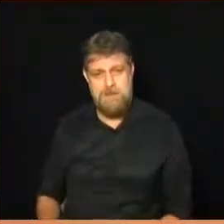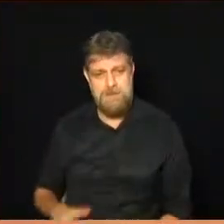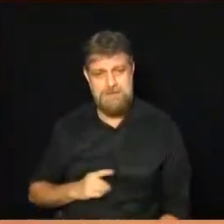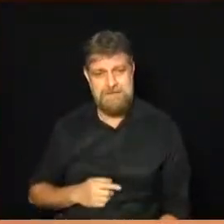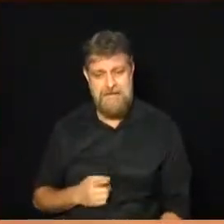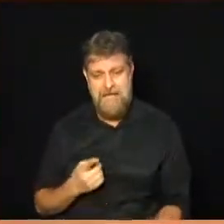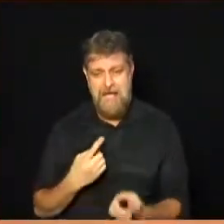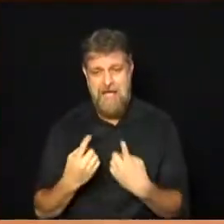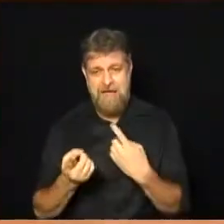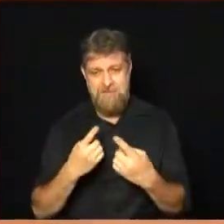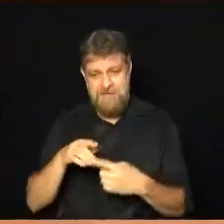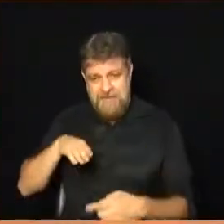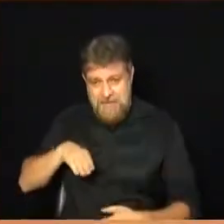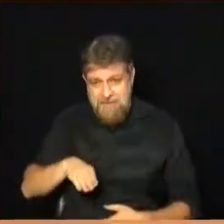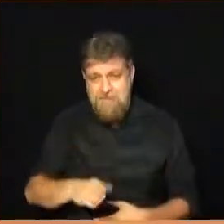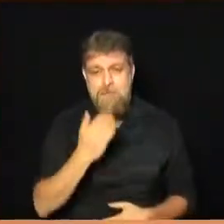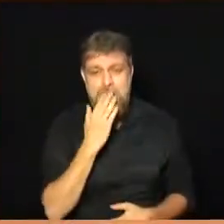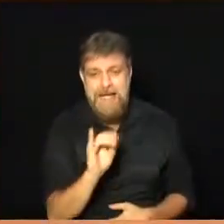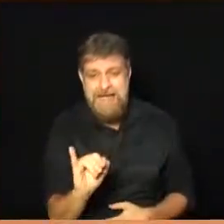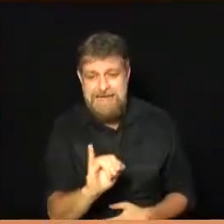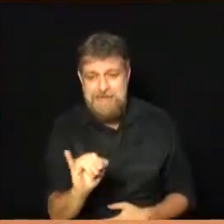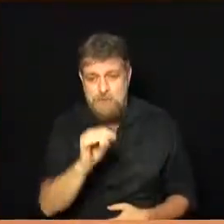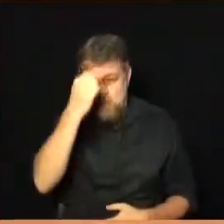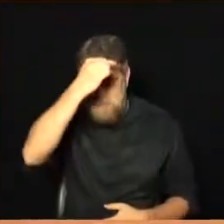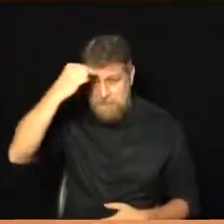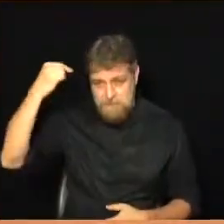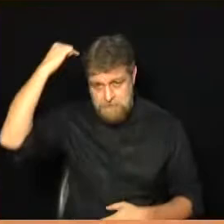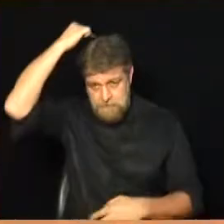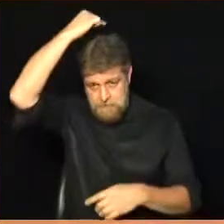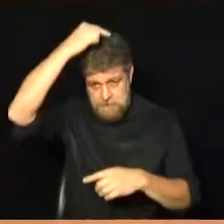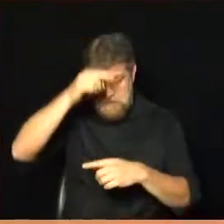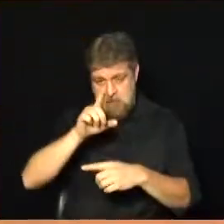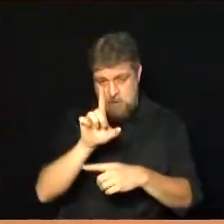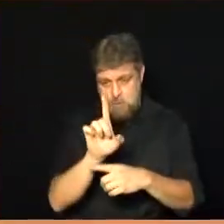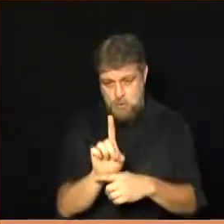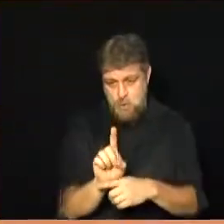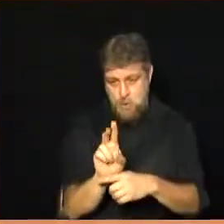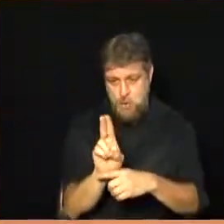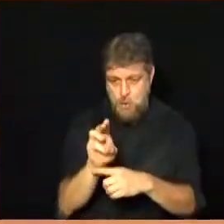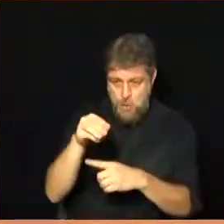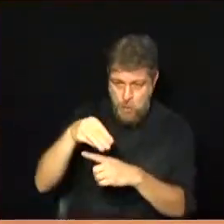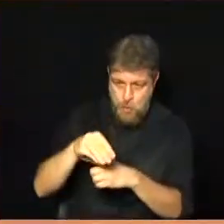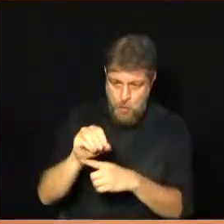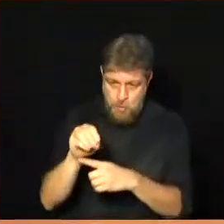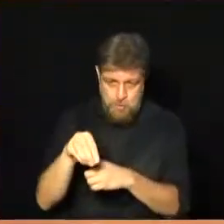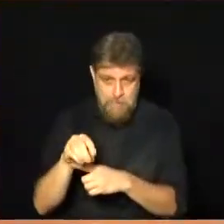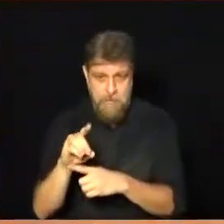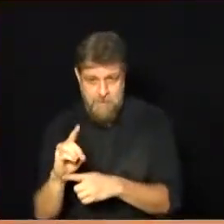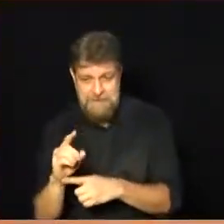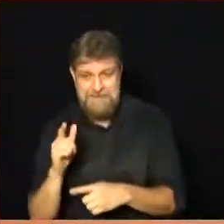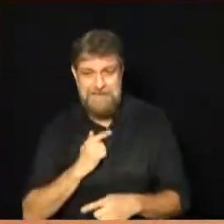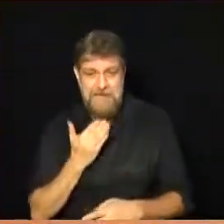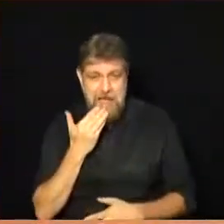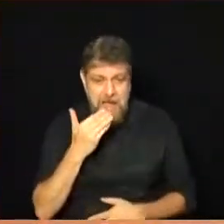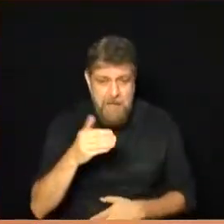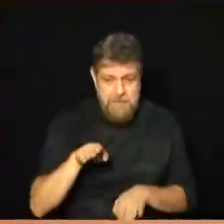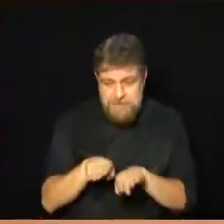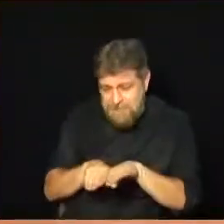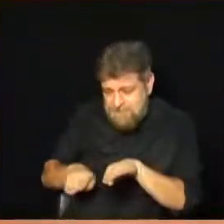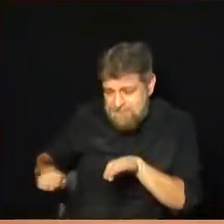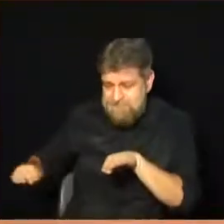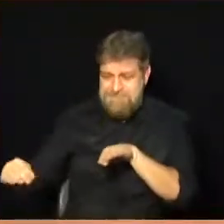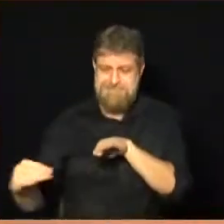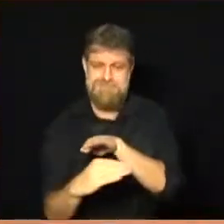Dumont. Eu fiz, logo quando eu assumi, eu fiz uma indicação para a criação do novo acesso. Inclusive, já levei até